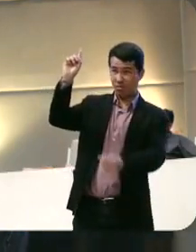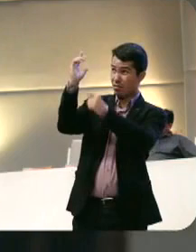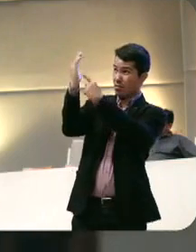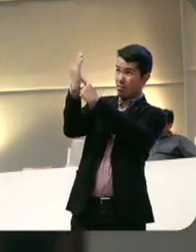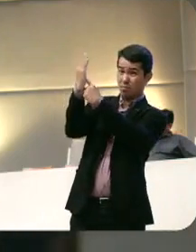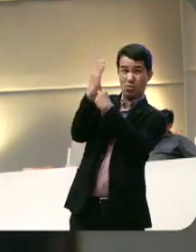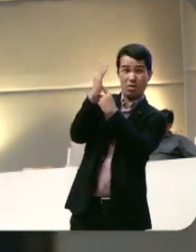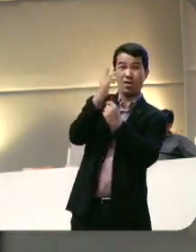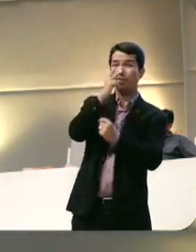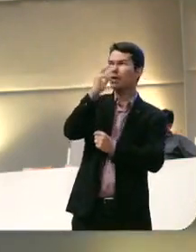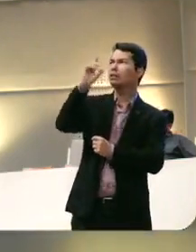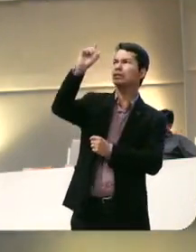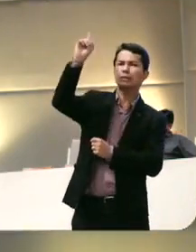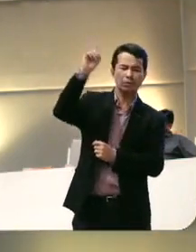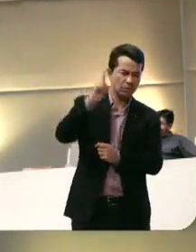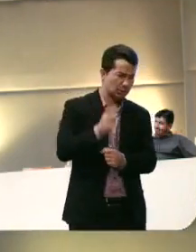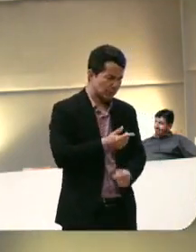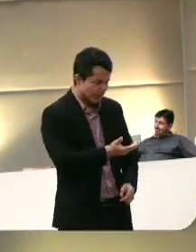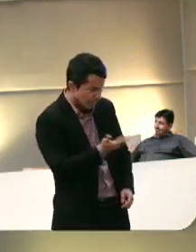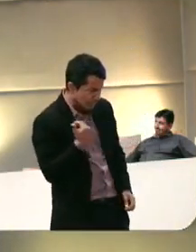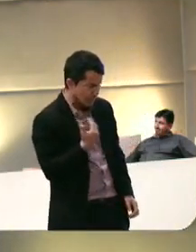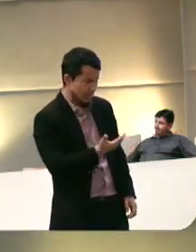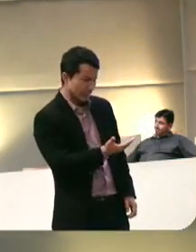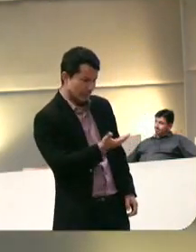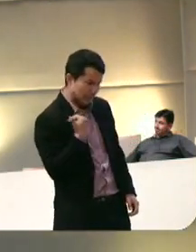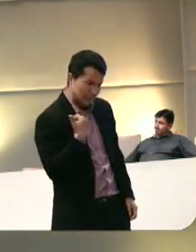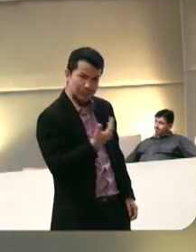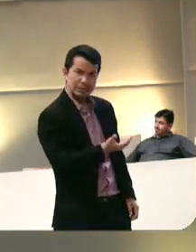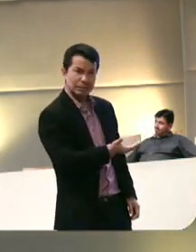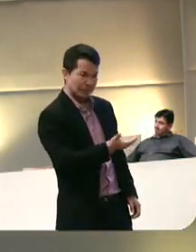volta, volta, volta,